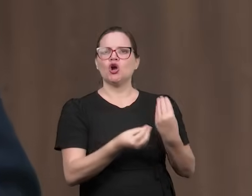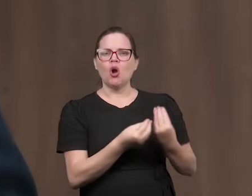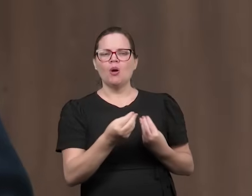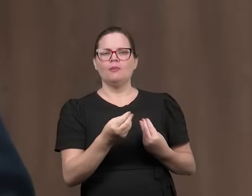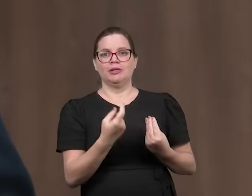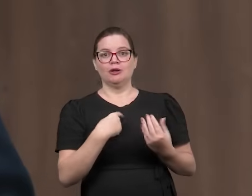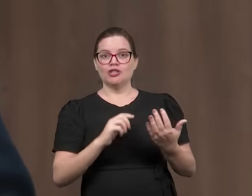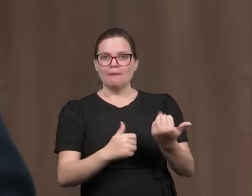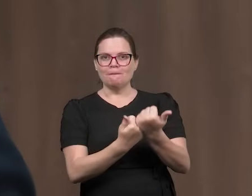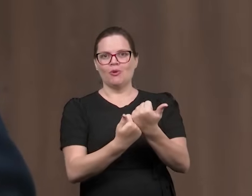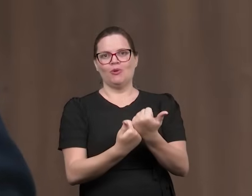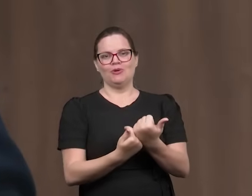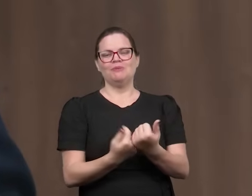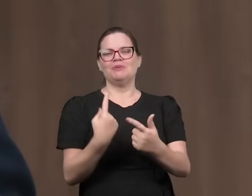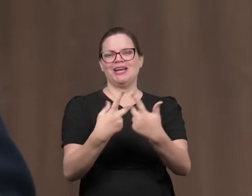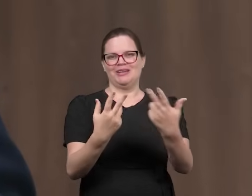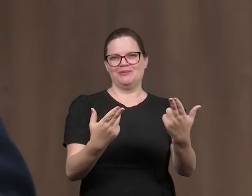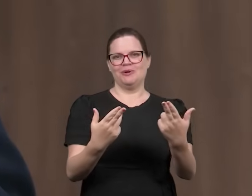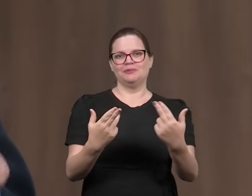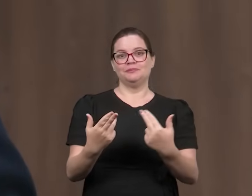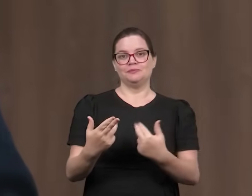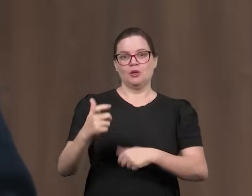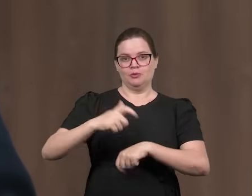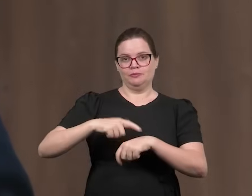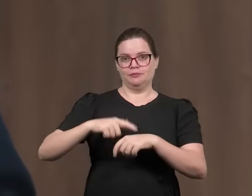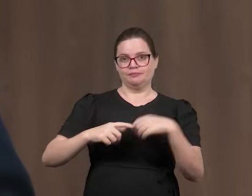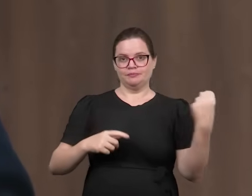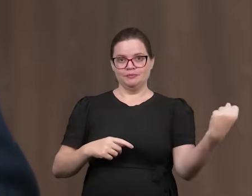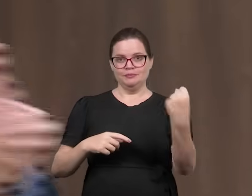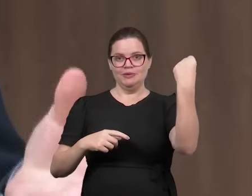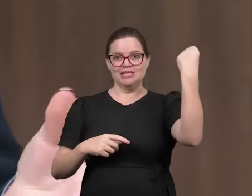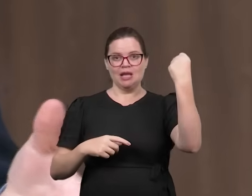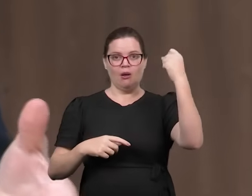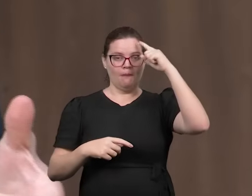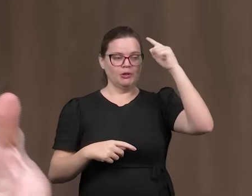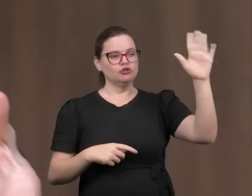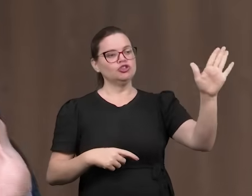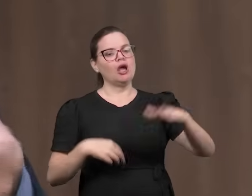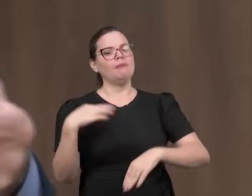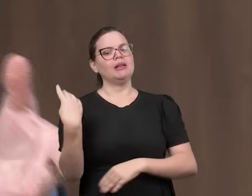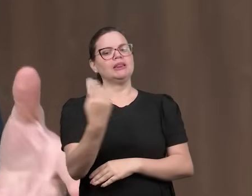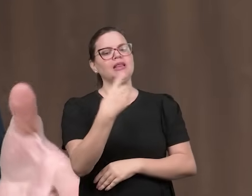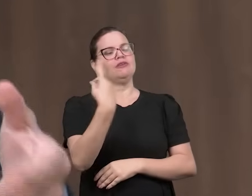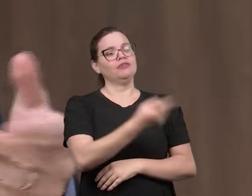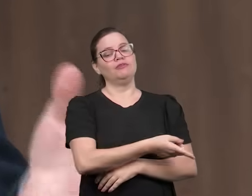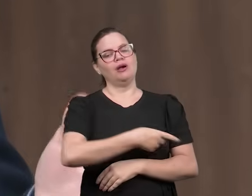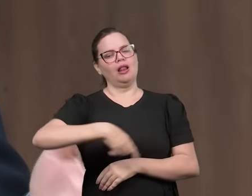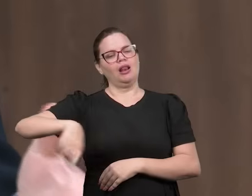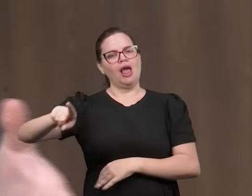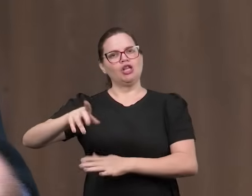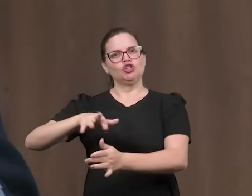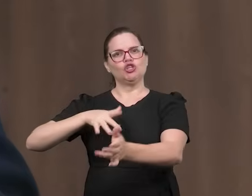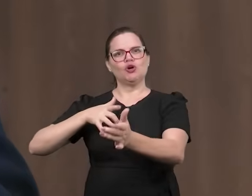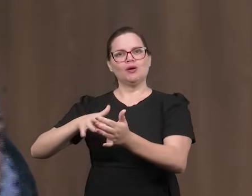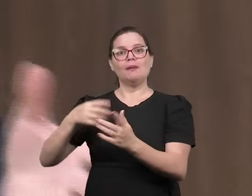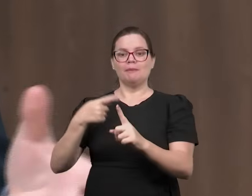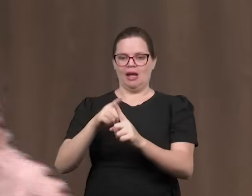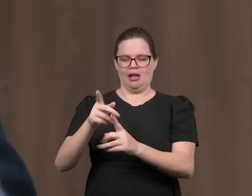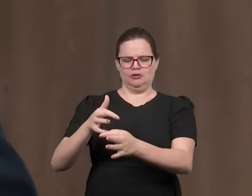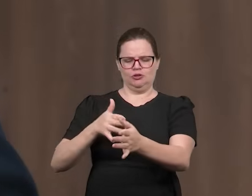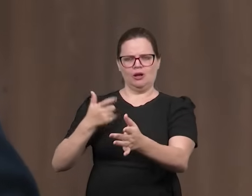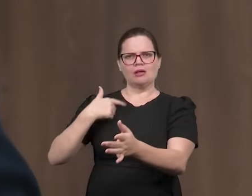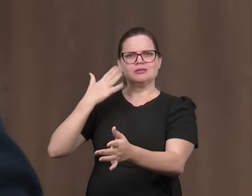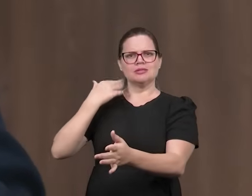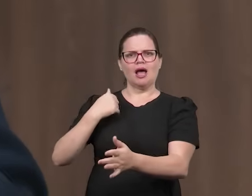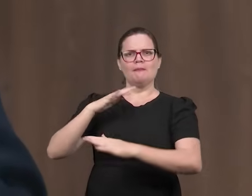no palácio, bem lembrado. E ele foi por um talento que Deus deu a ele, né? De tocar, ele sabe tocar, o Senhor é